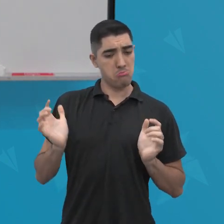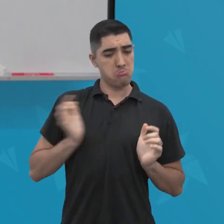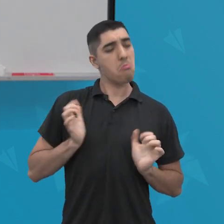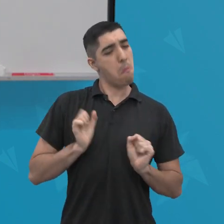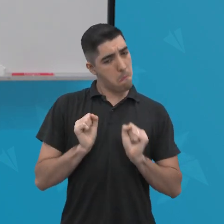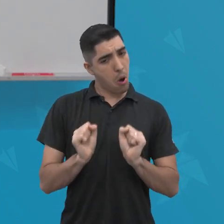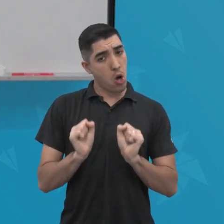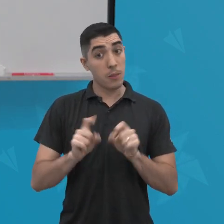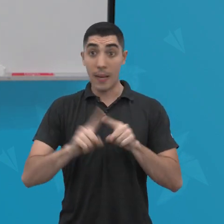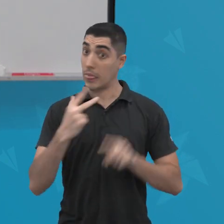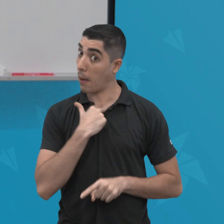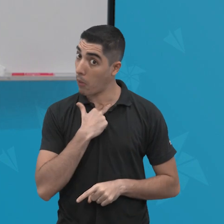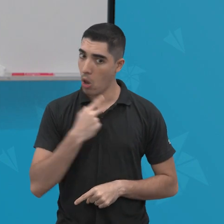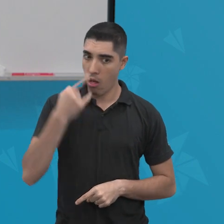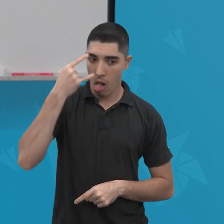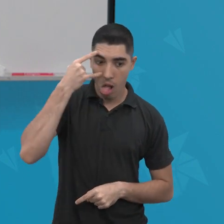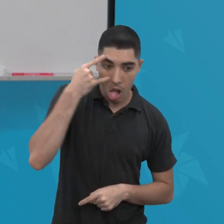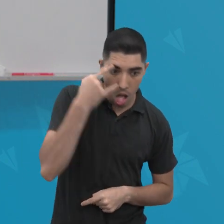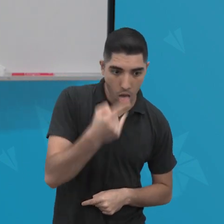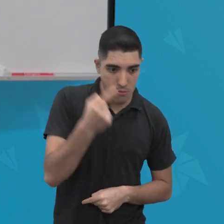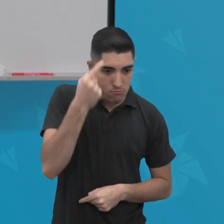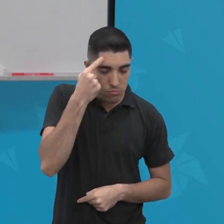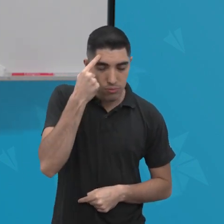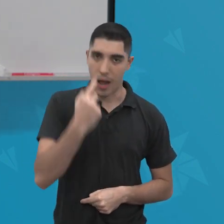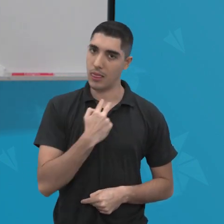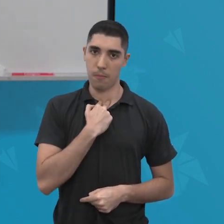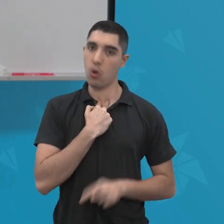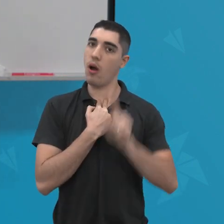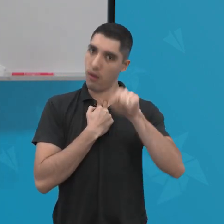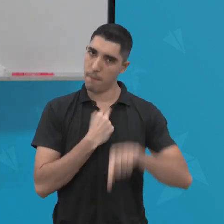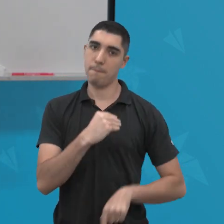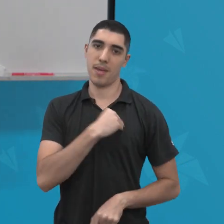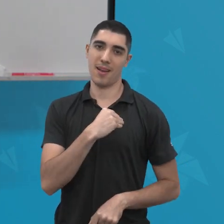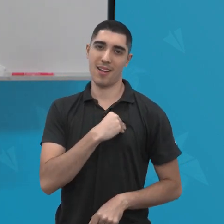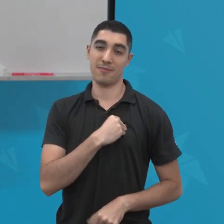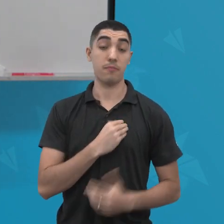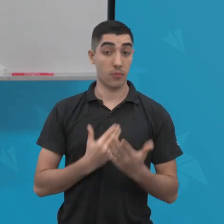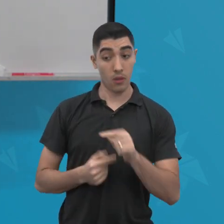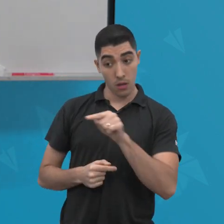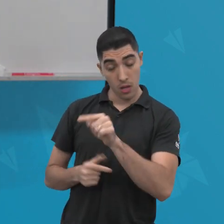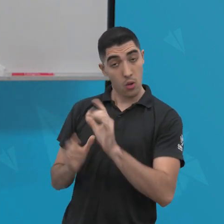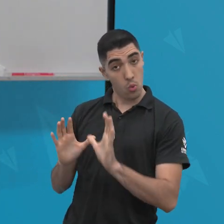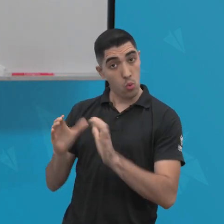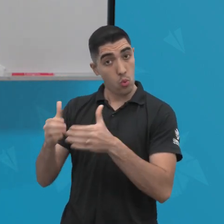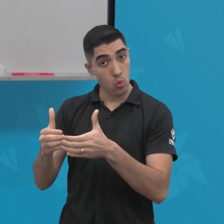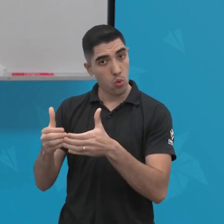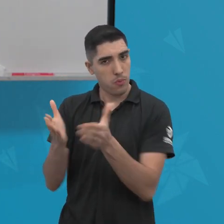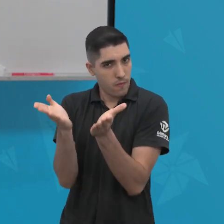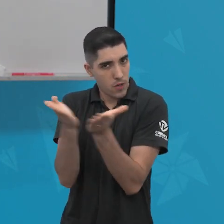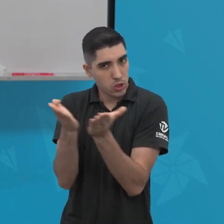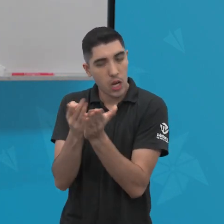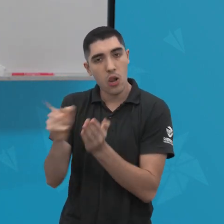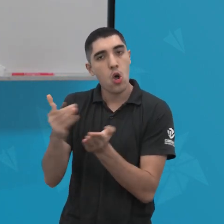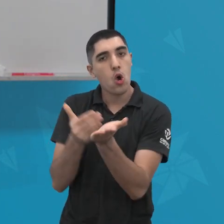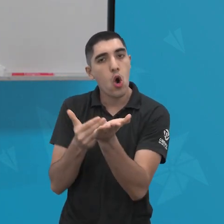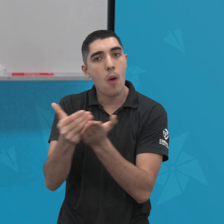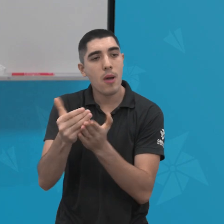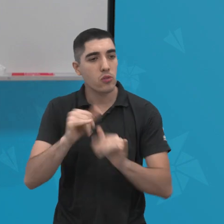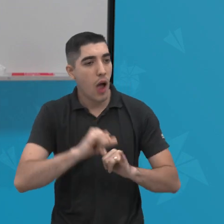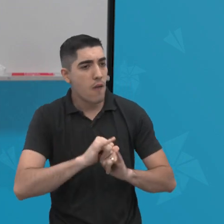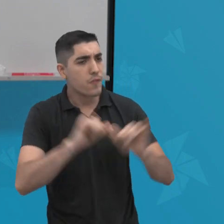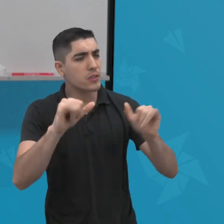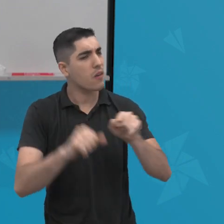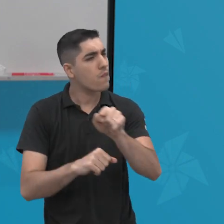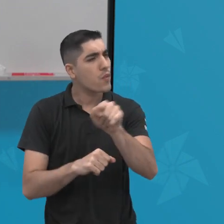enriquecer. Daí essa ideia de que essa interpretação protestante libera um pouco as